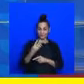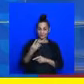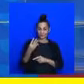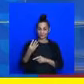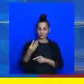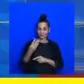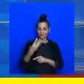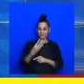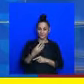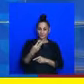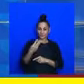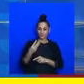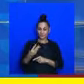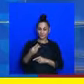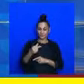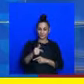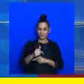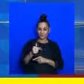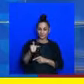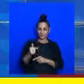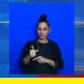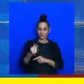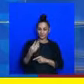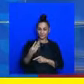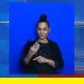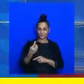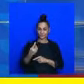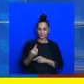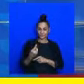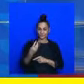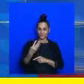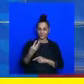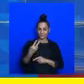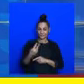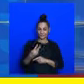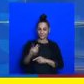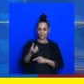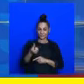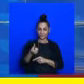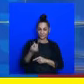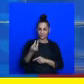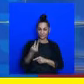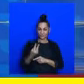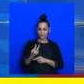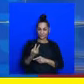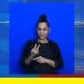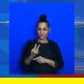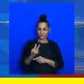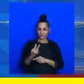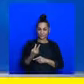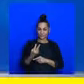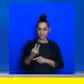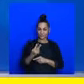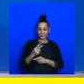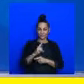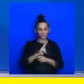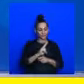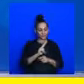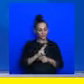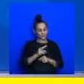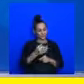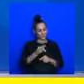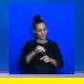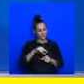44, 43, 77, 41, 42 e 62.